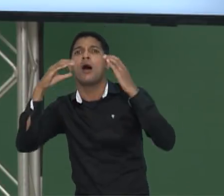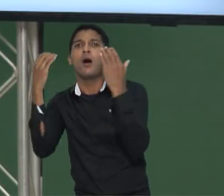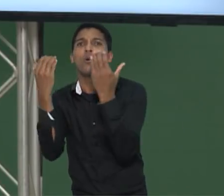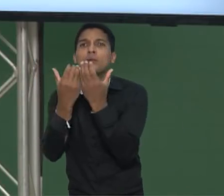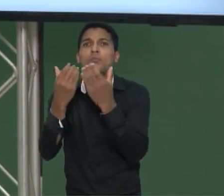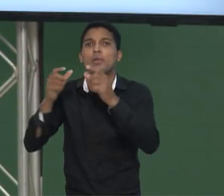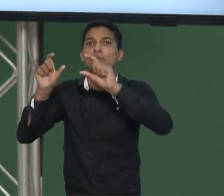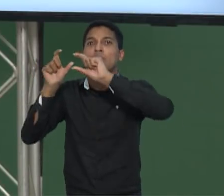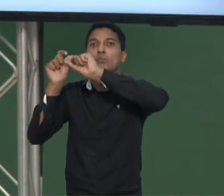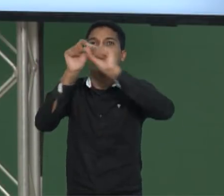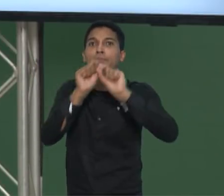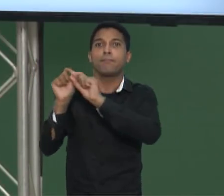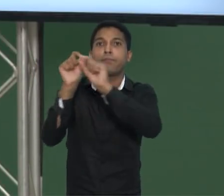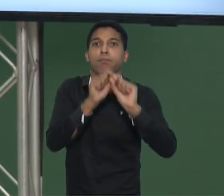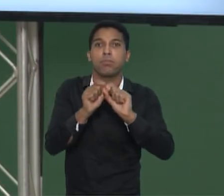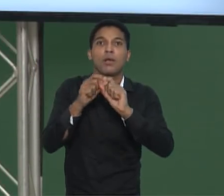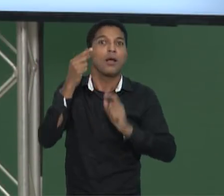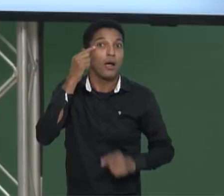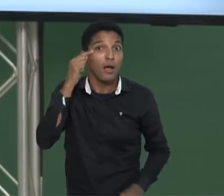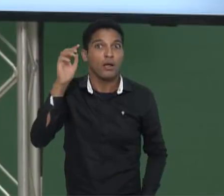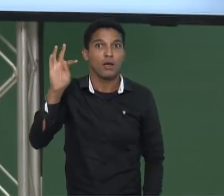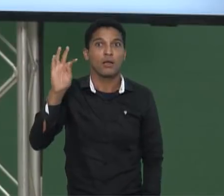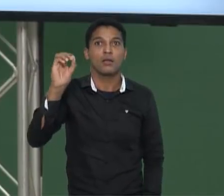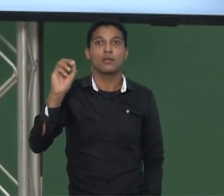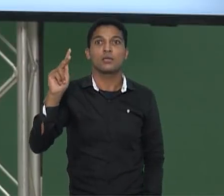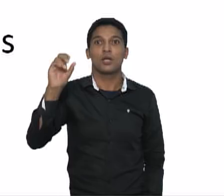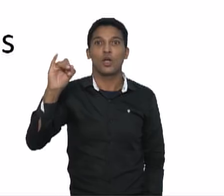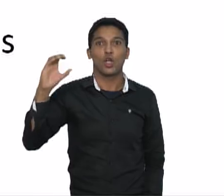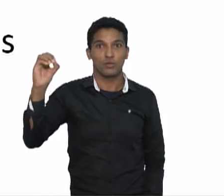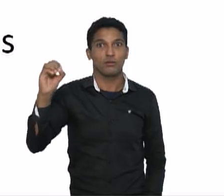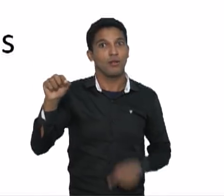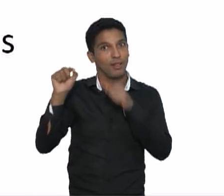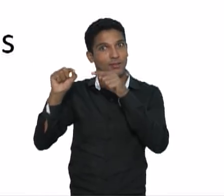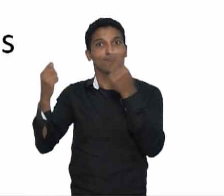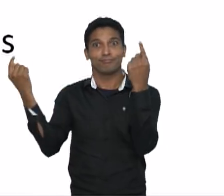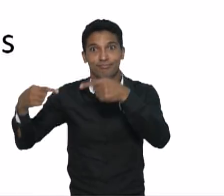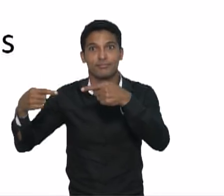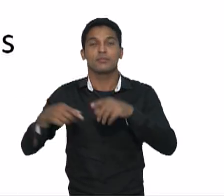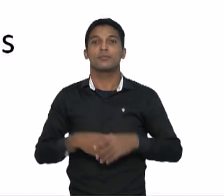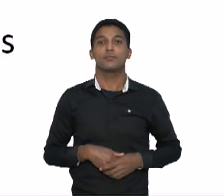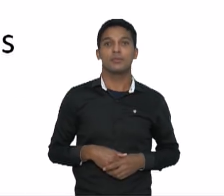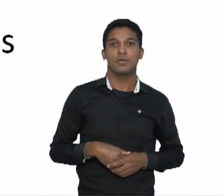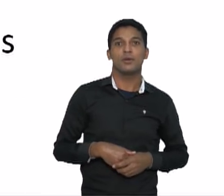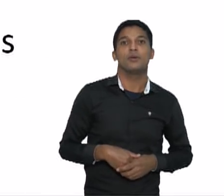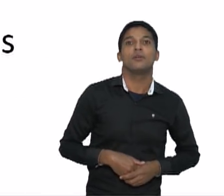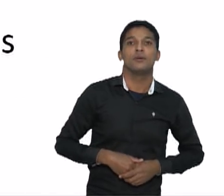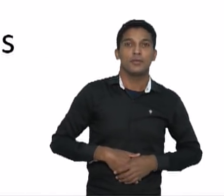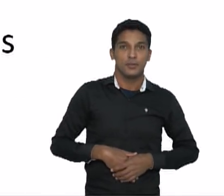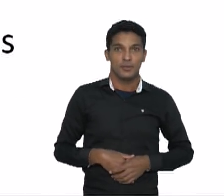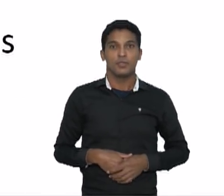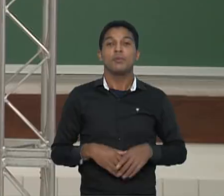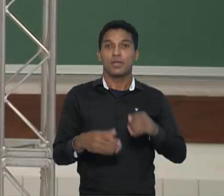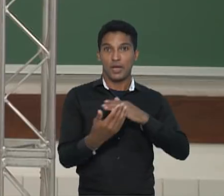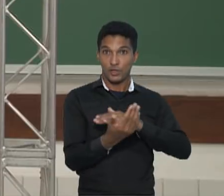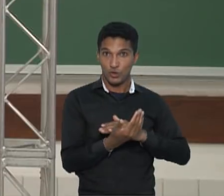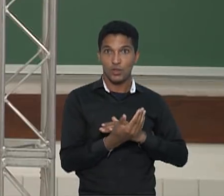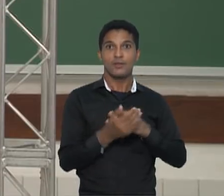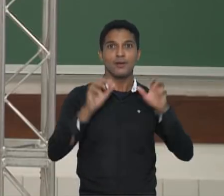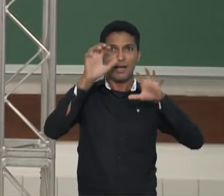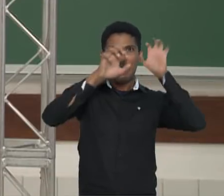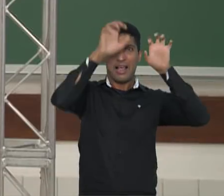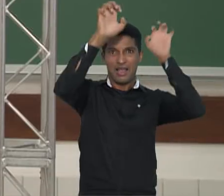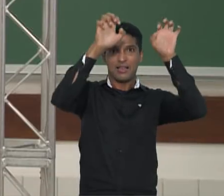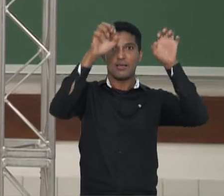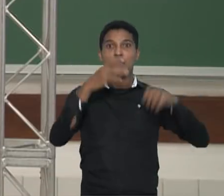de escalada traz benefícios físicos, psicológicos e cognitivos. Então, vocês viram que